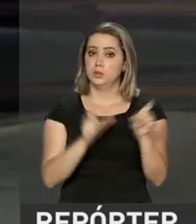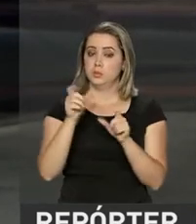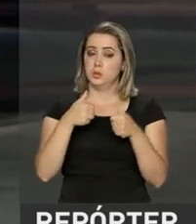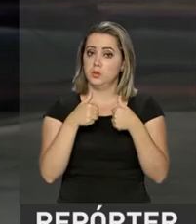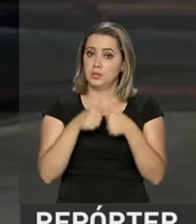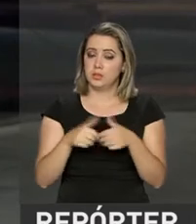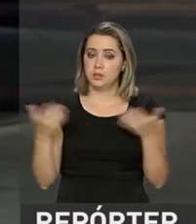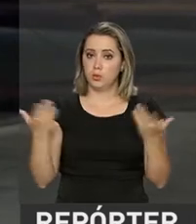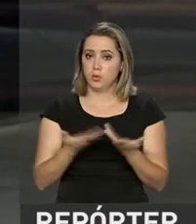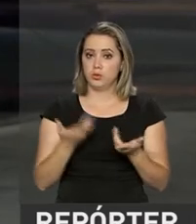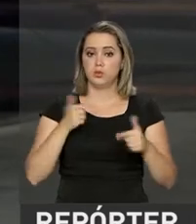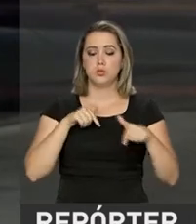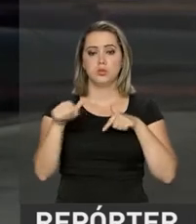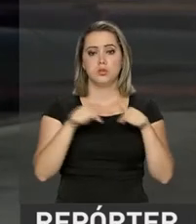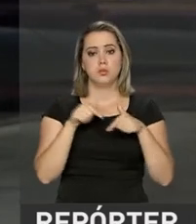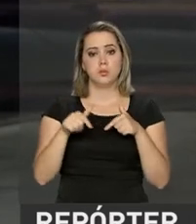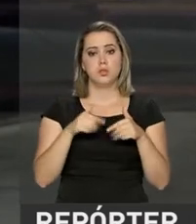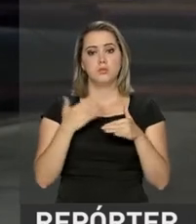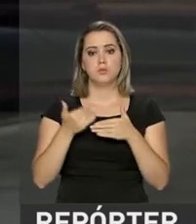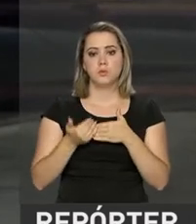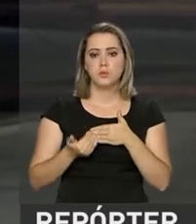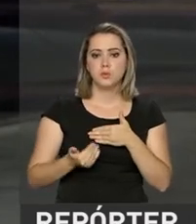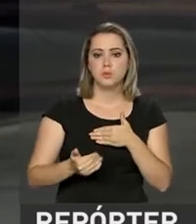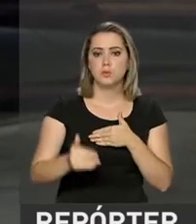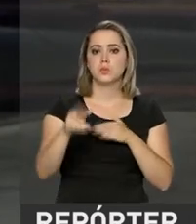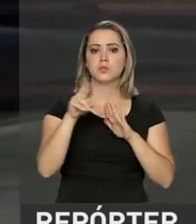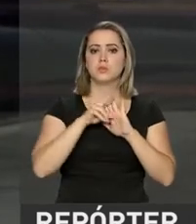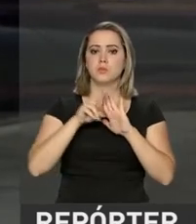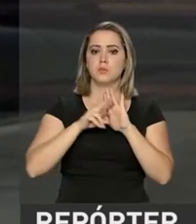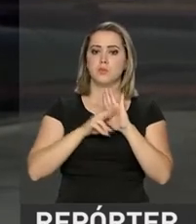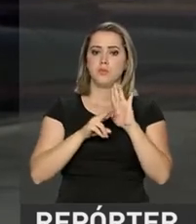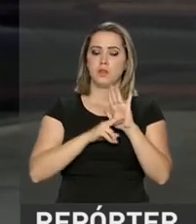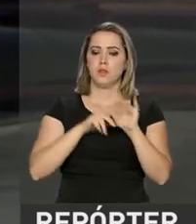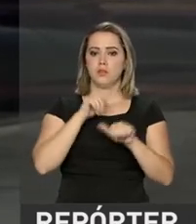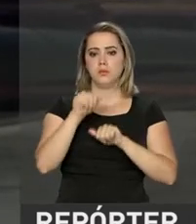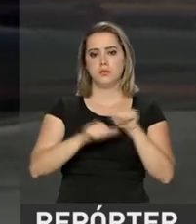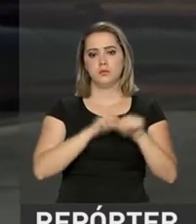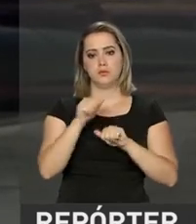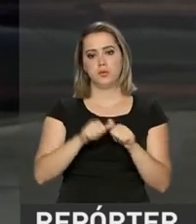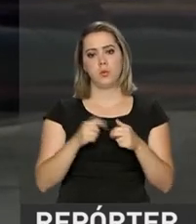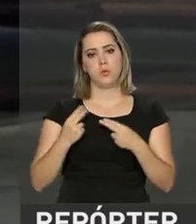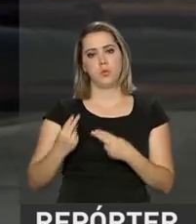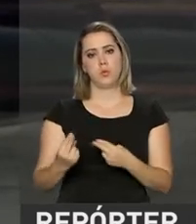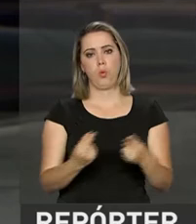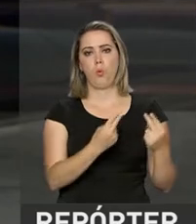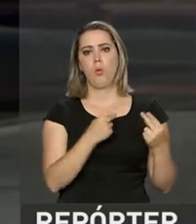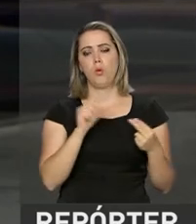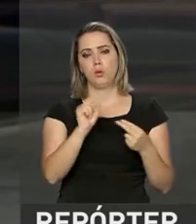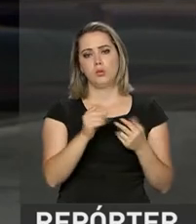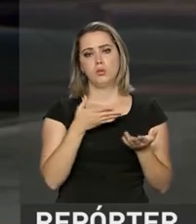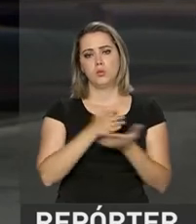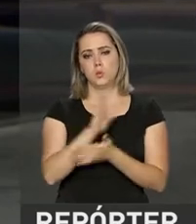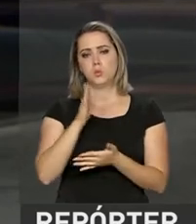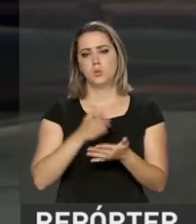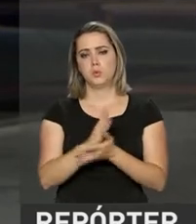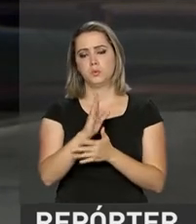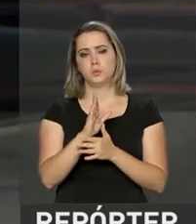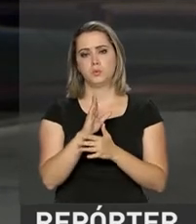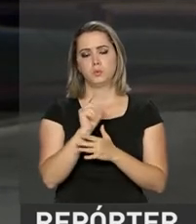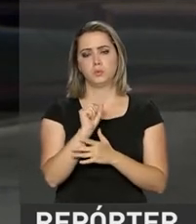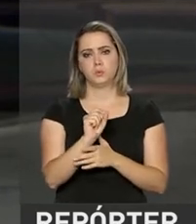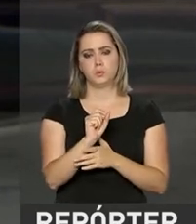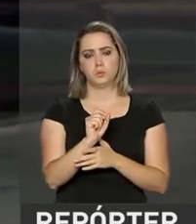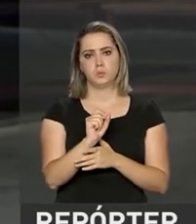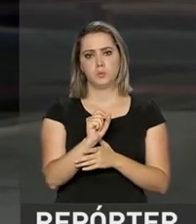estão no mercado de trabalho vão passar por uma regra de transição assim que a proposta de reforma da previdência